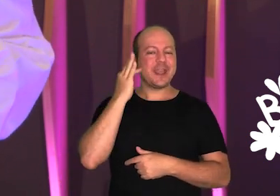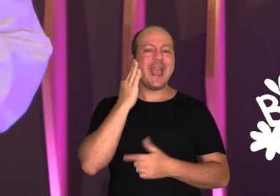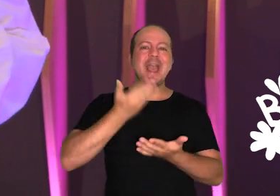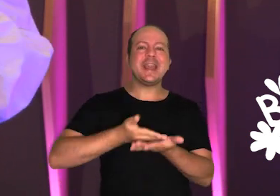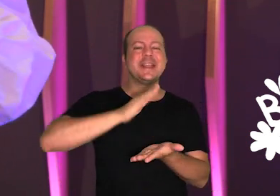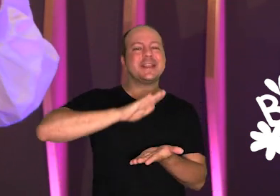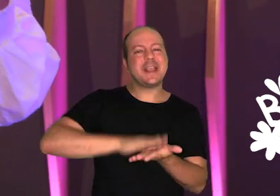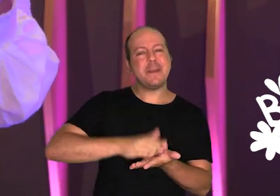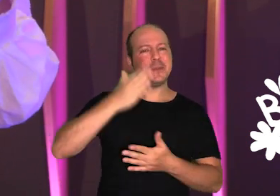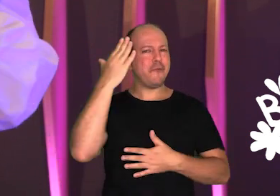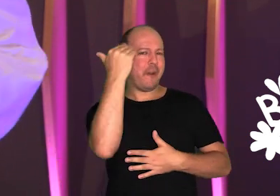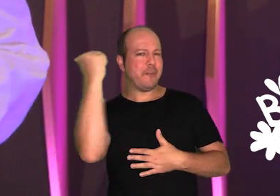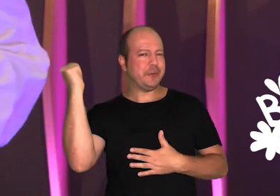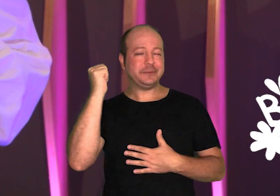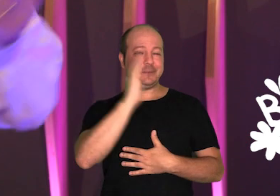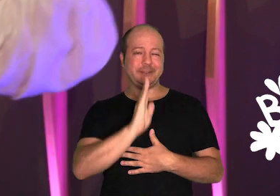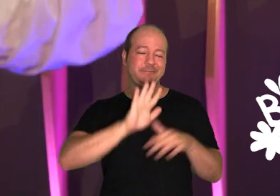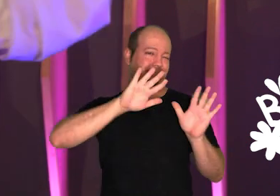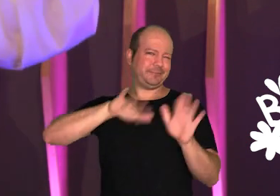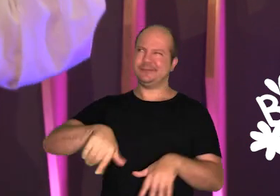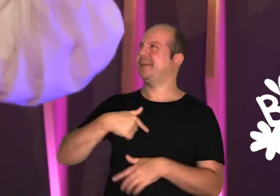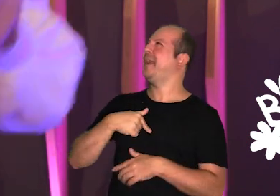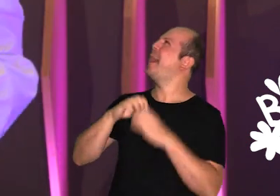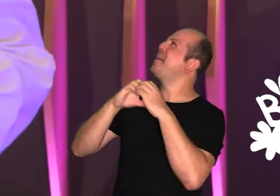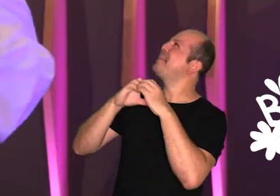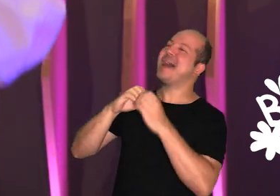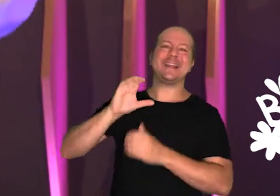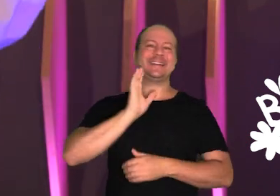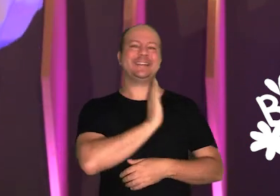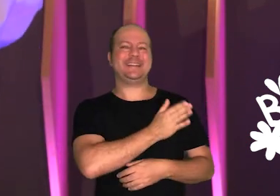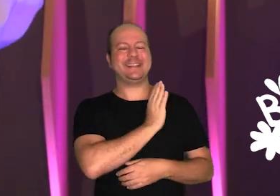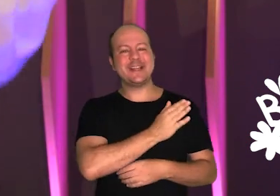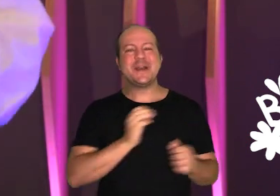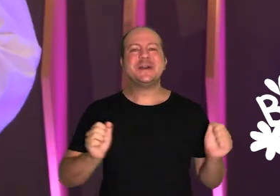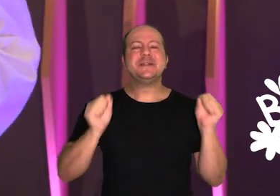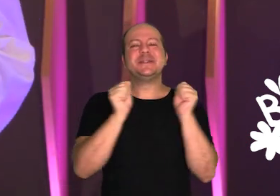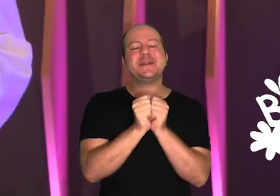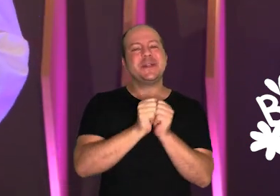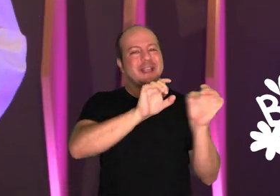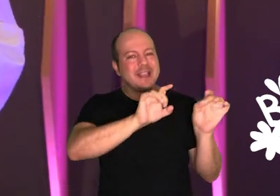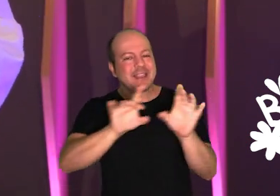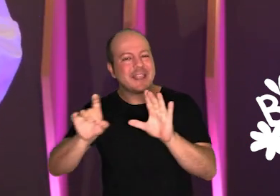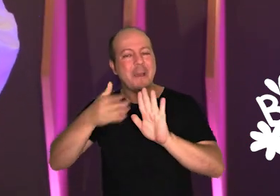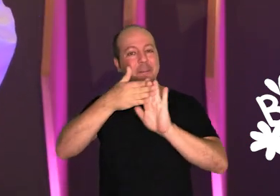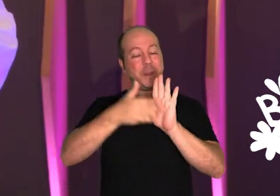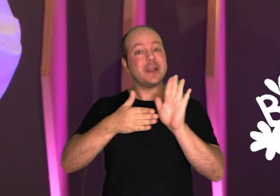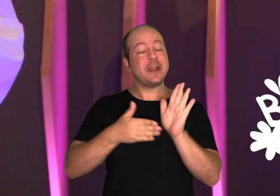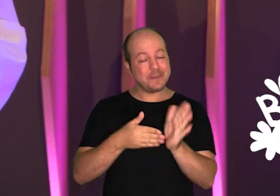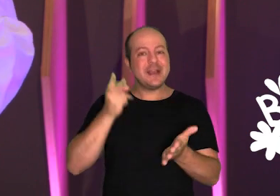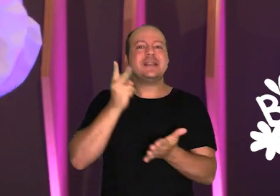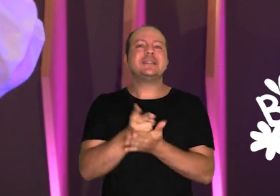Libras, mais famoso do Brasil, mais amado do nosso coração, que esteve conosco em todos os programas,